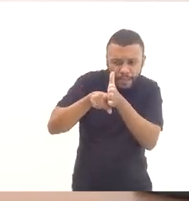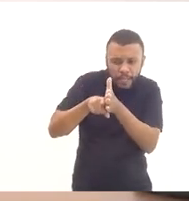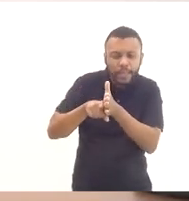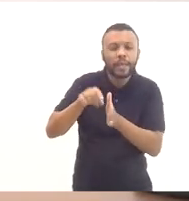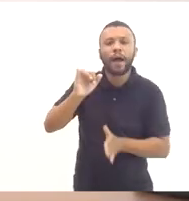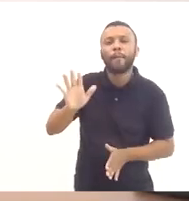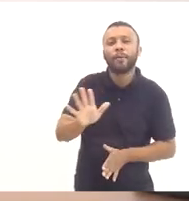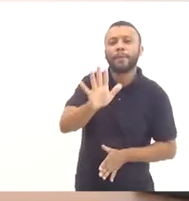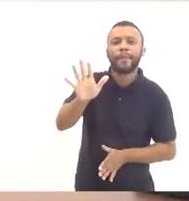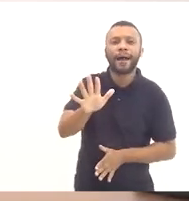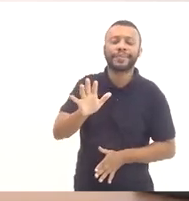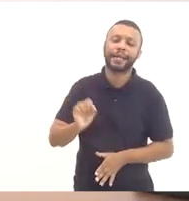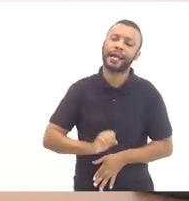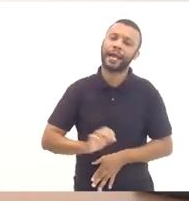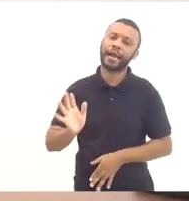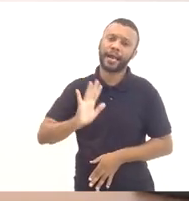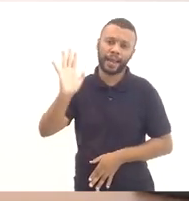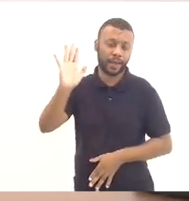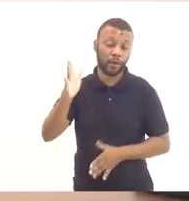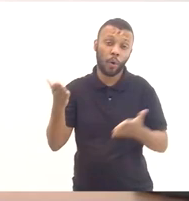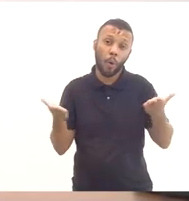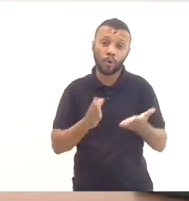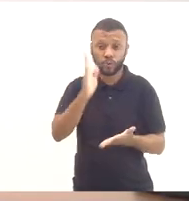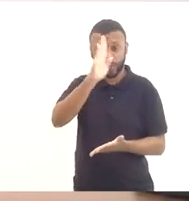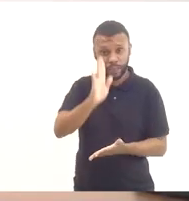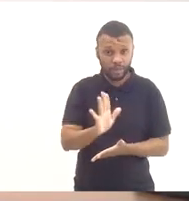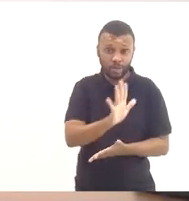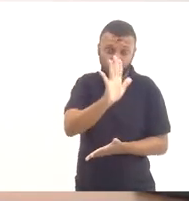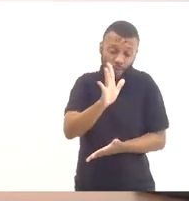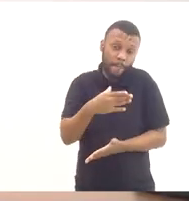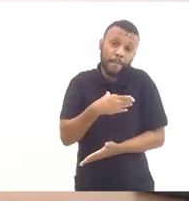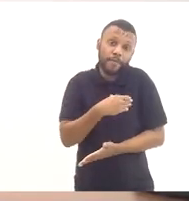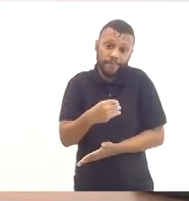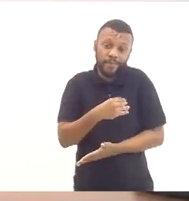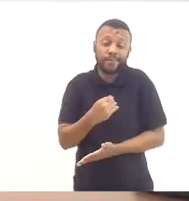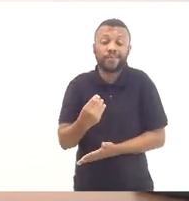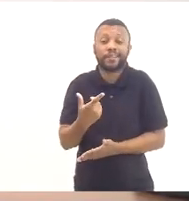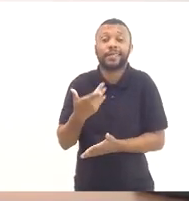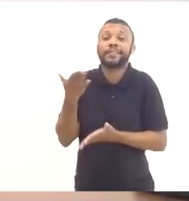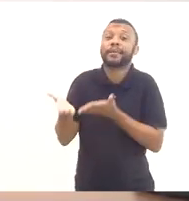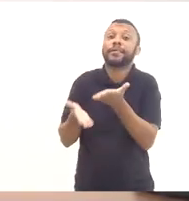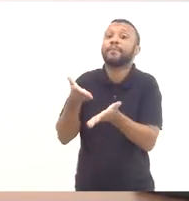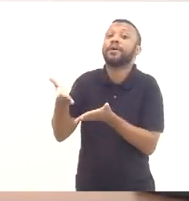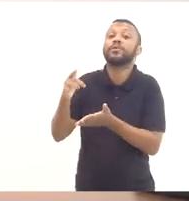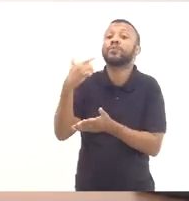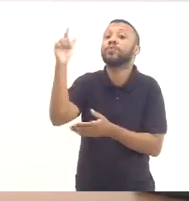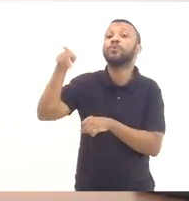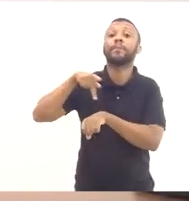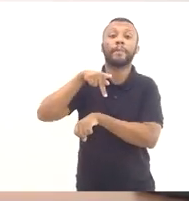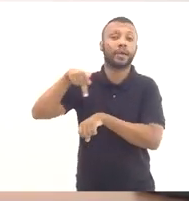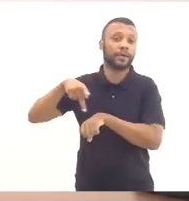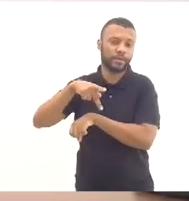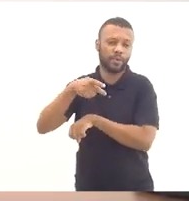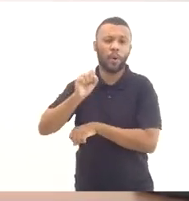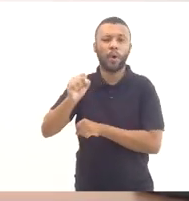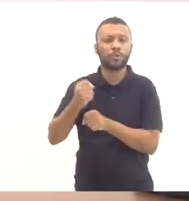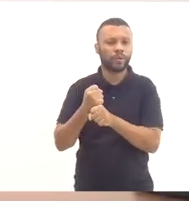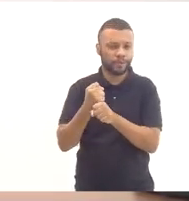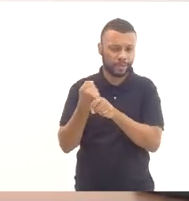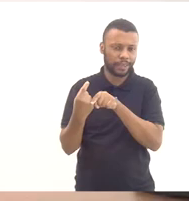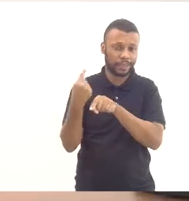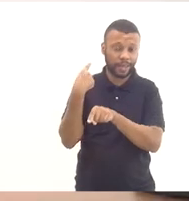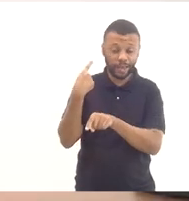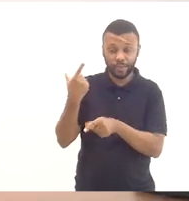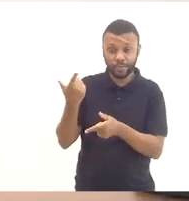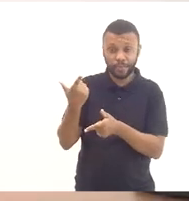gente hoje aqui no Brasil eu falo aqui no Brasil porque meu filho faz um tratamento fora do Brasil há oito anos atrás quando a minha maternidade